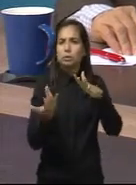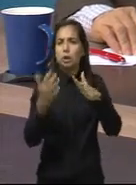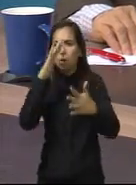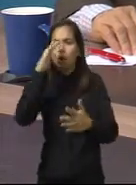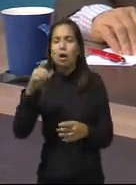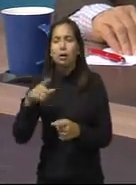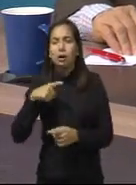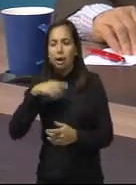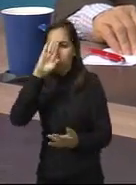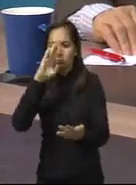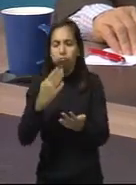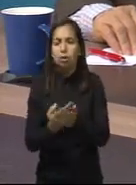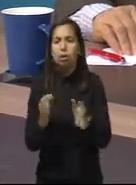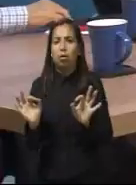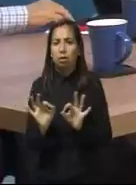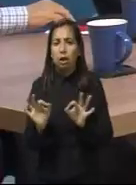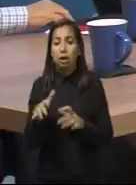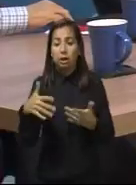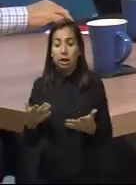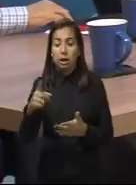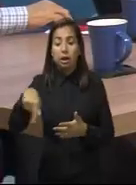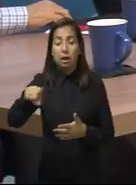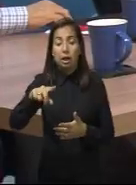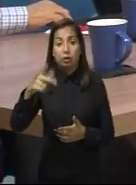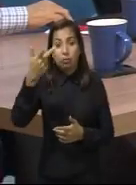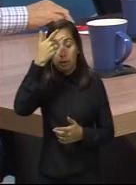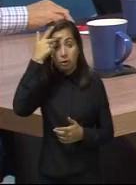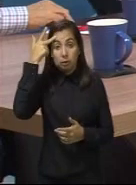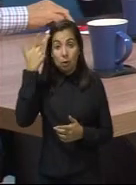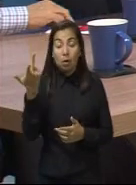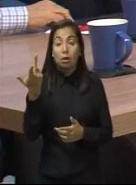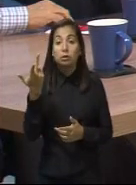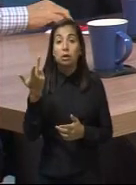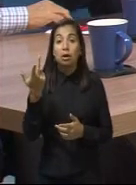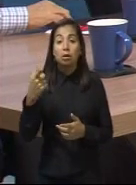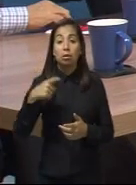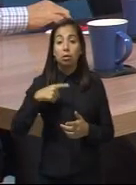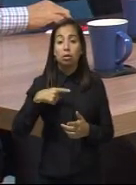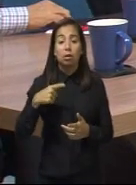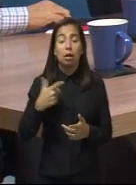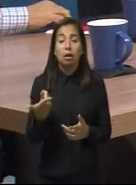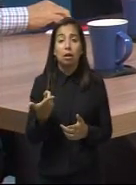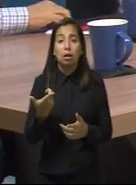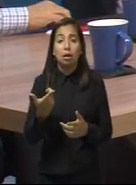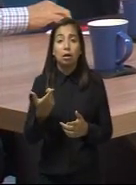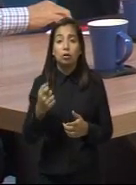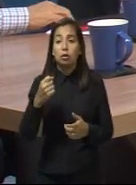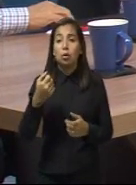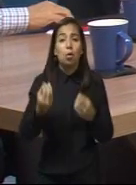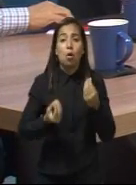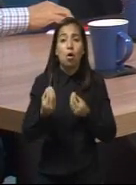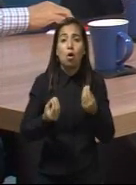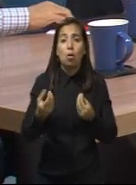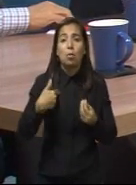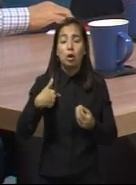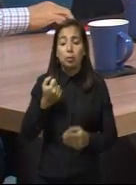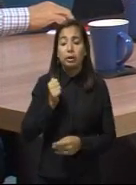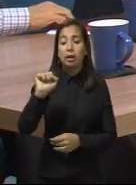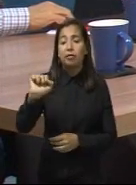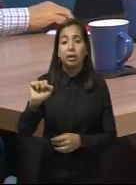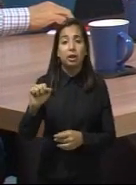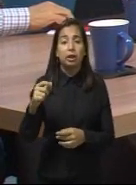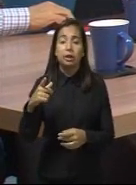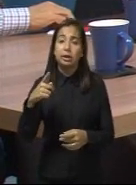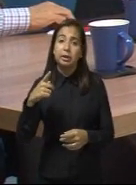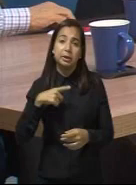credibilidade, tudo, que as pessoas resolveram fazer justiça com as próprias mãos. Exatamente. Aquilo que a gente pensou que só correspondia Eu na não periferia. diria com as próprias mãos, não,